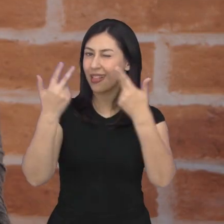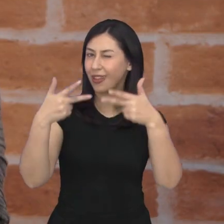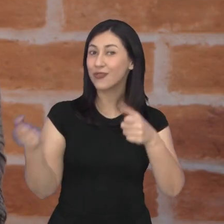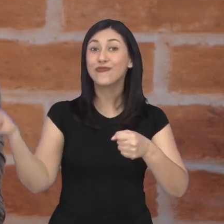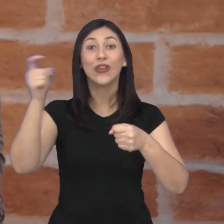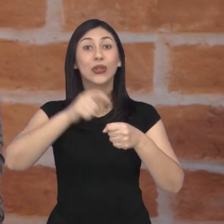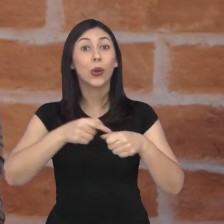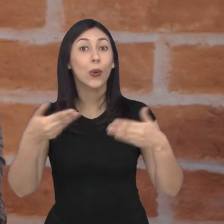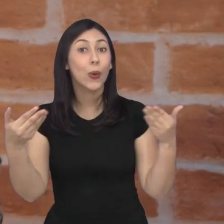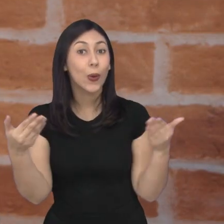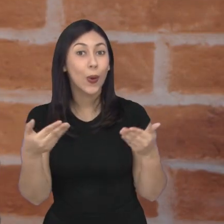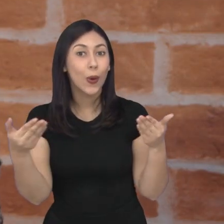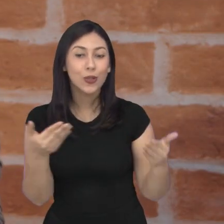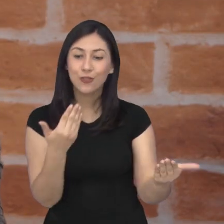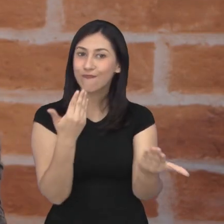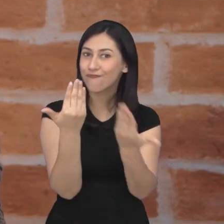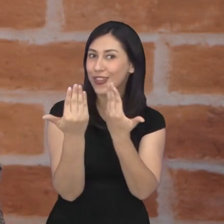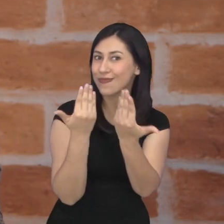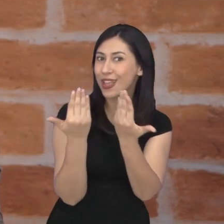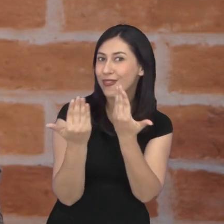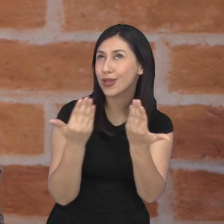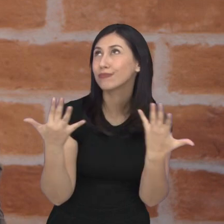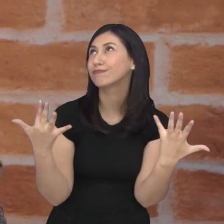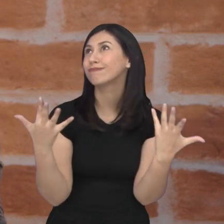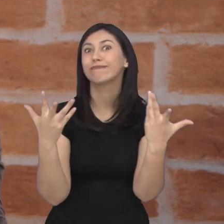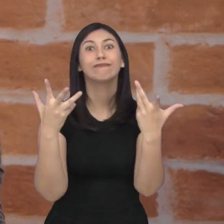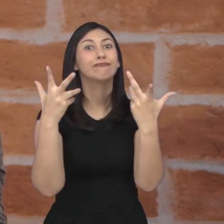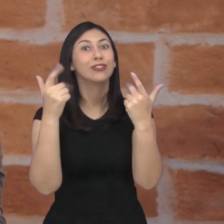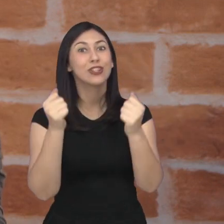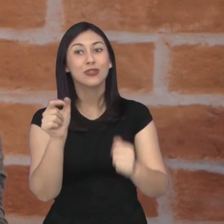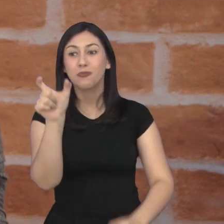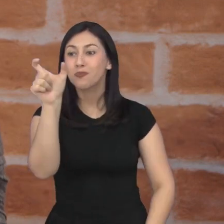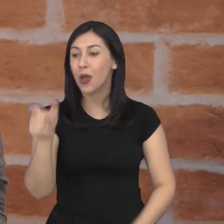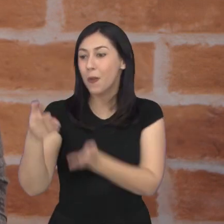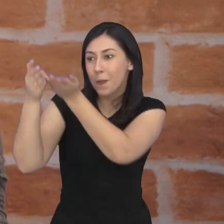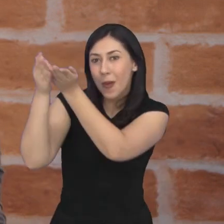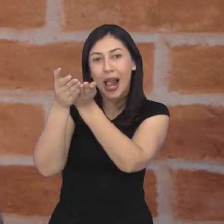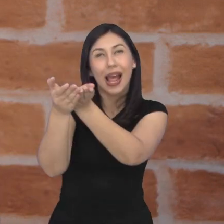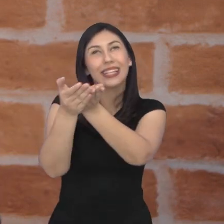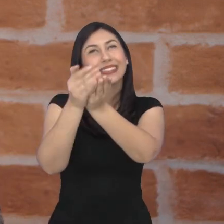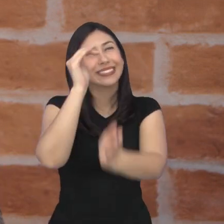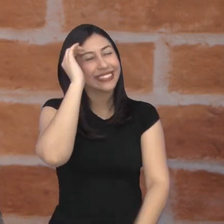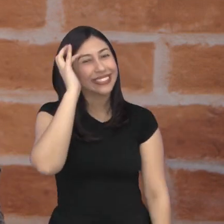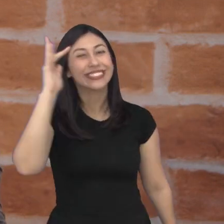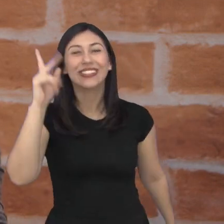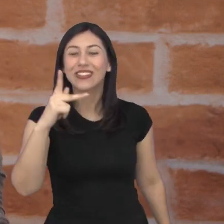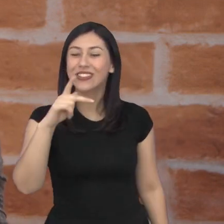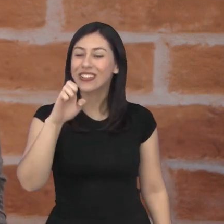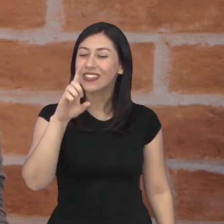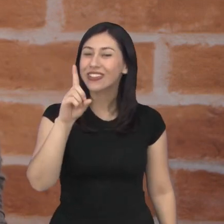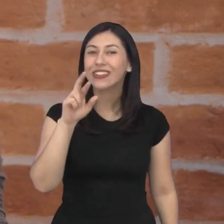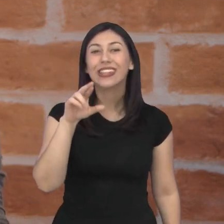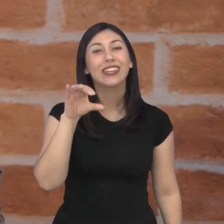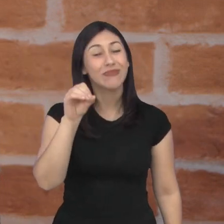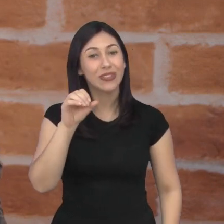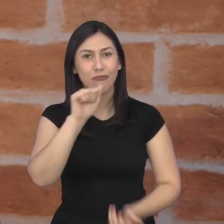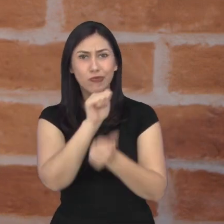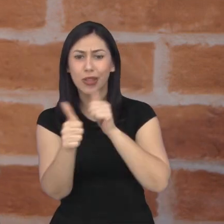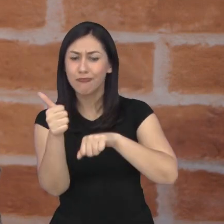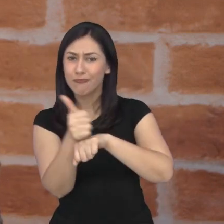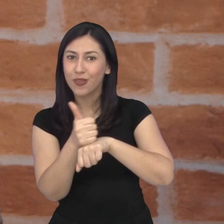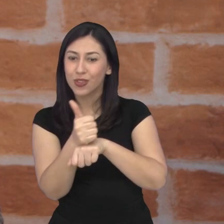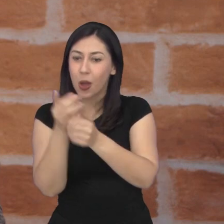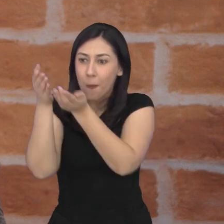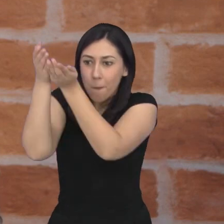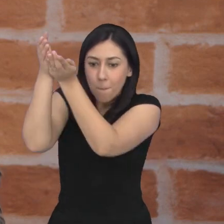Tá ligado de volta e hoje a gente está trocando uma ideia incrível com o canoísta e sonhador Pedro Oliva, atleta